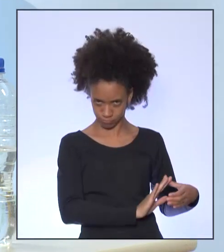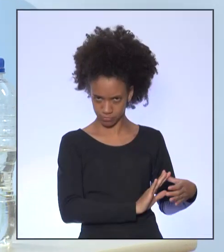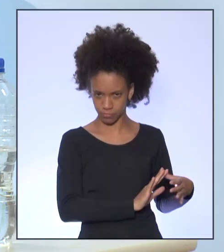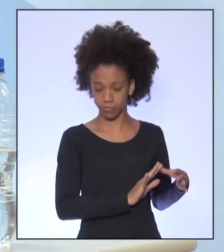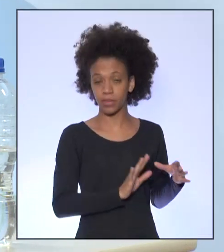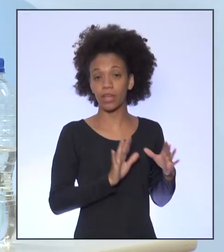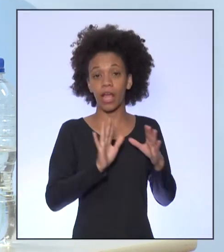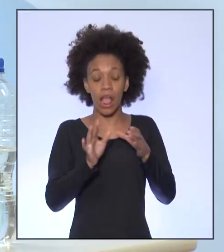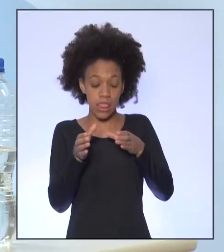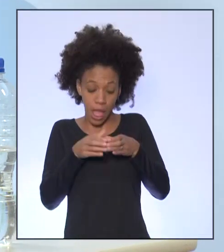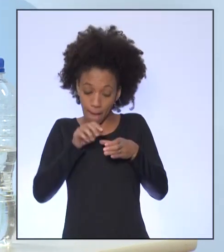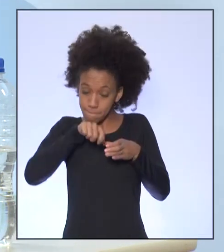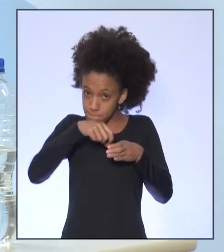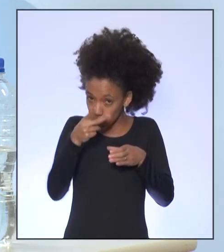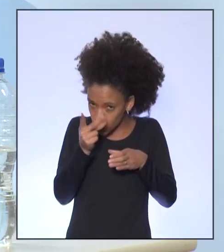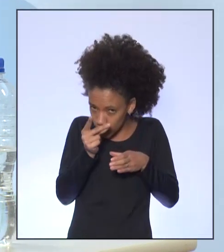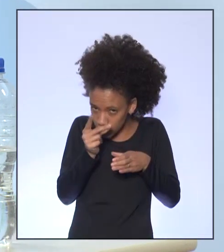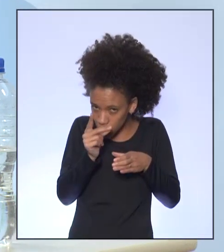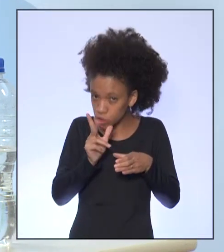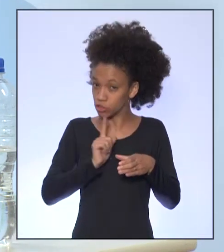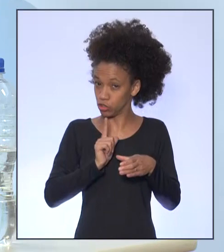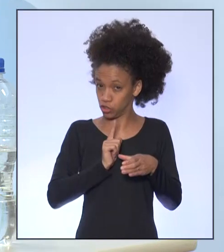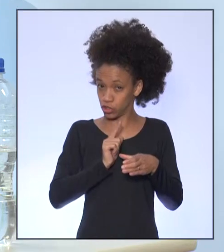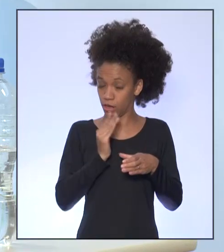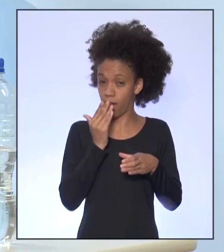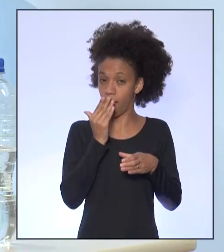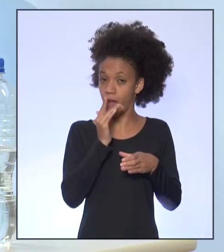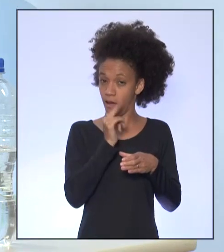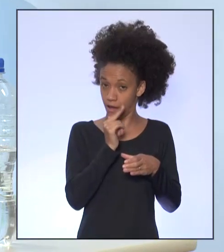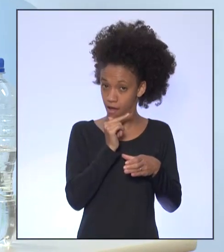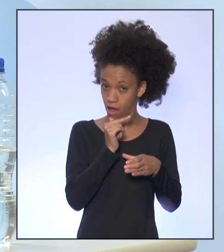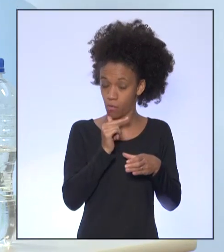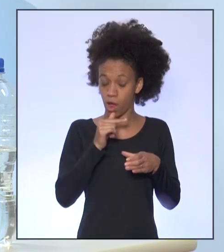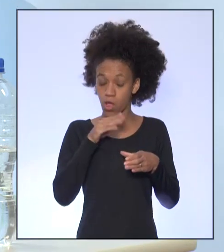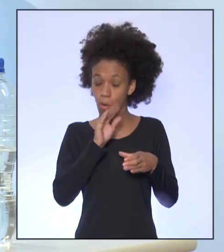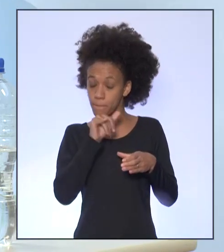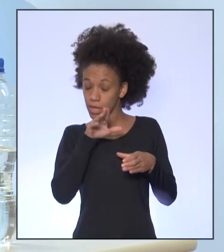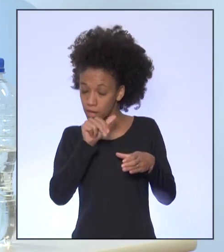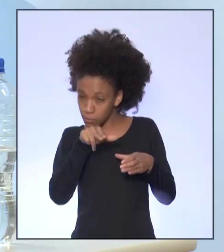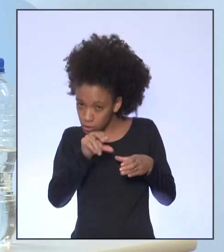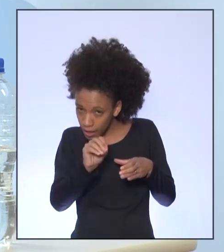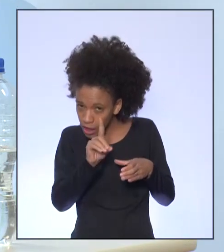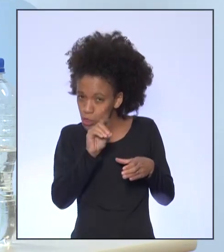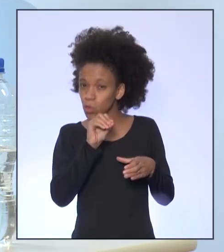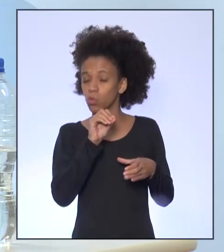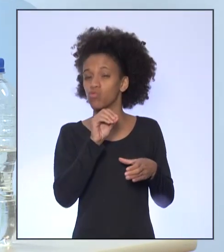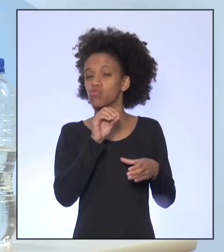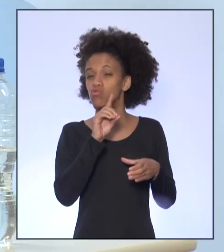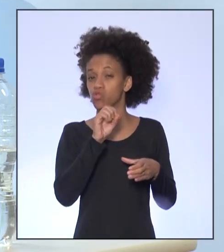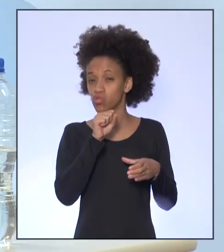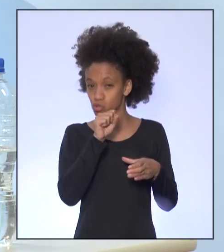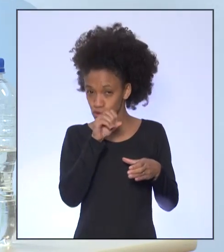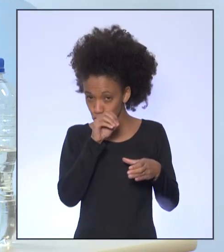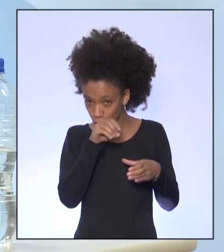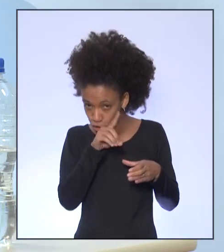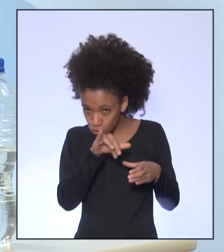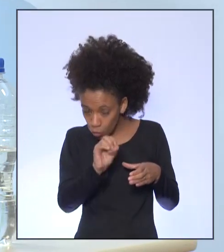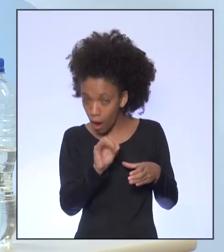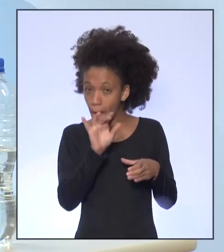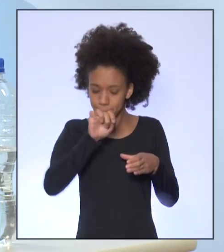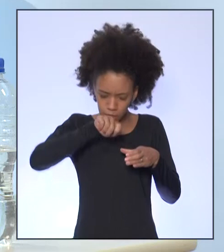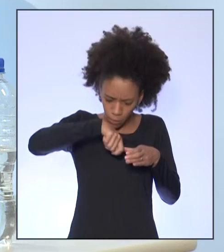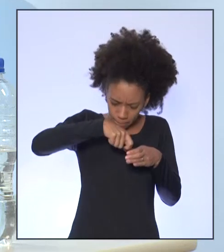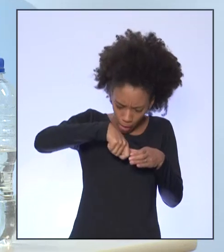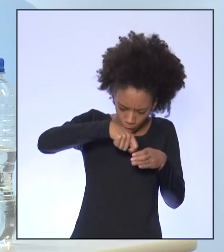Na mistura 2, a gente tinha a água e o bicarbonato de sódio. Quando a gente colocou o nosso bicarbonato